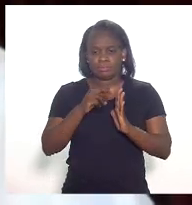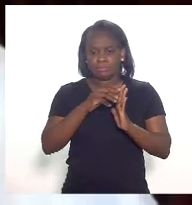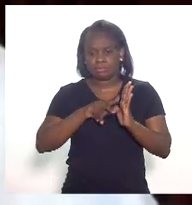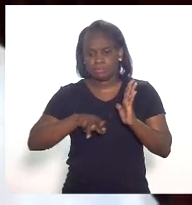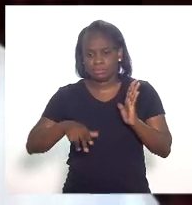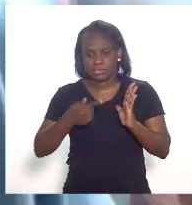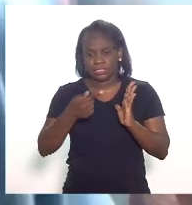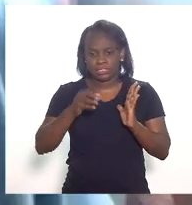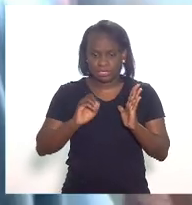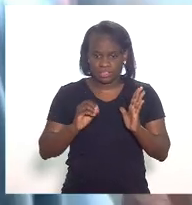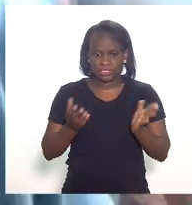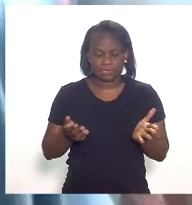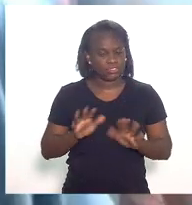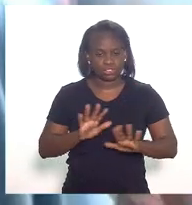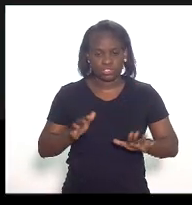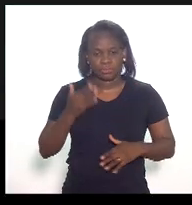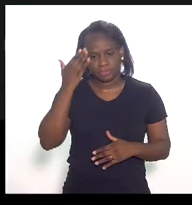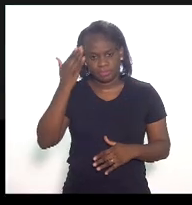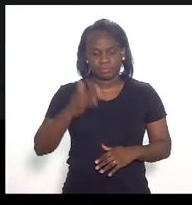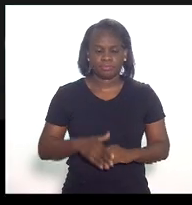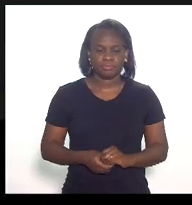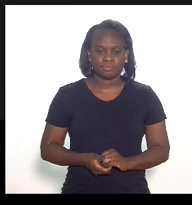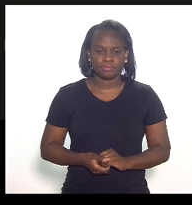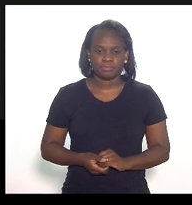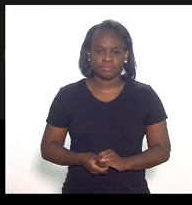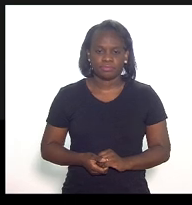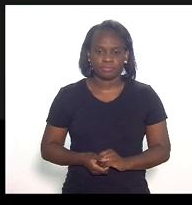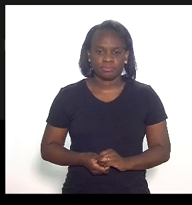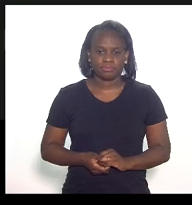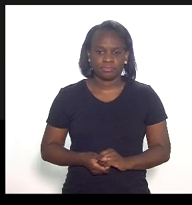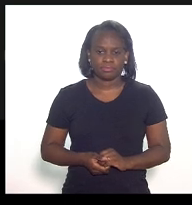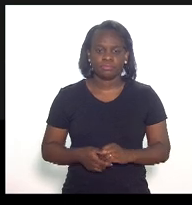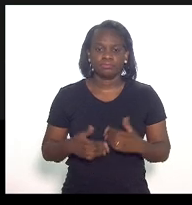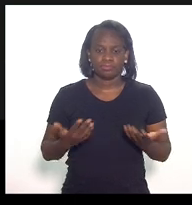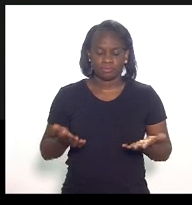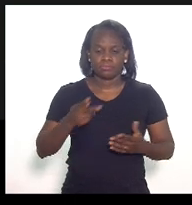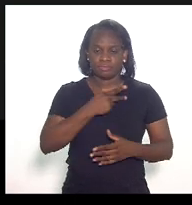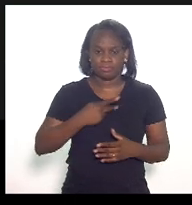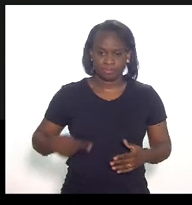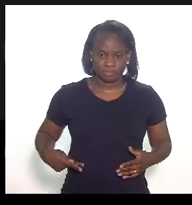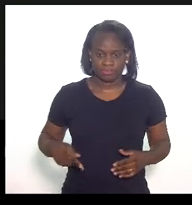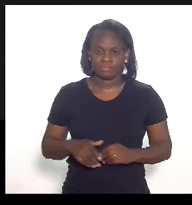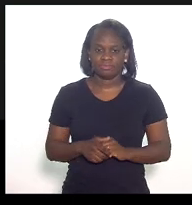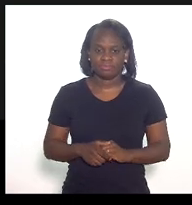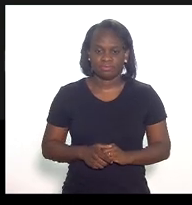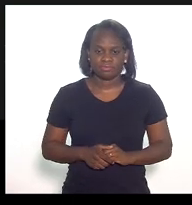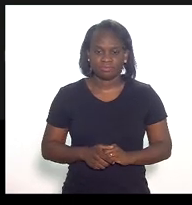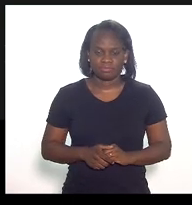difícil. Muito perfeitamente. Difícil. Só isso. Obrigado. Adelante, só presidente. Vamos lá.